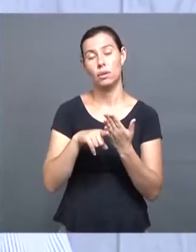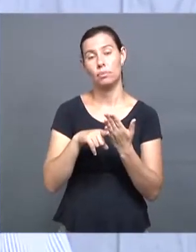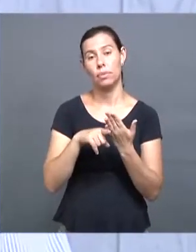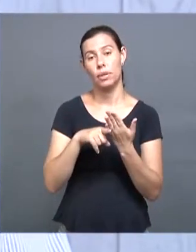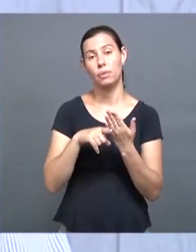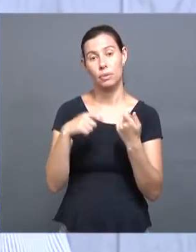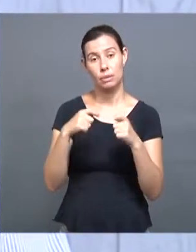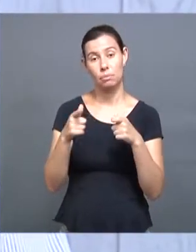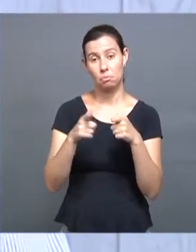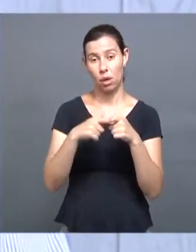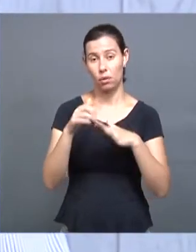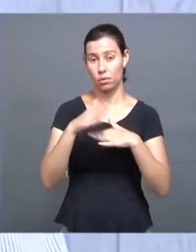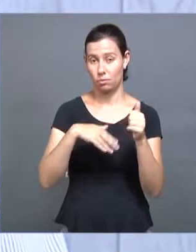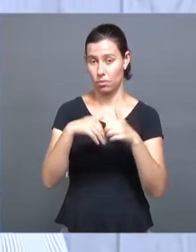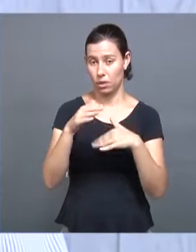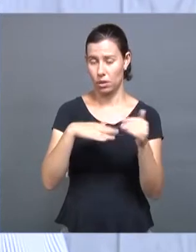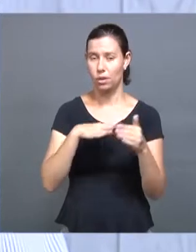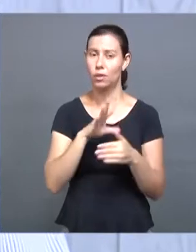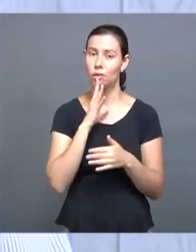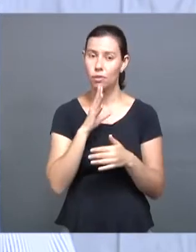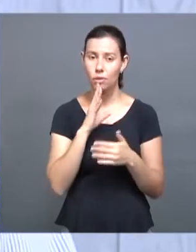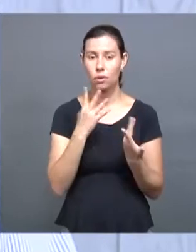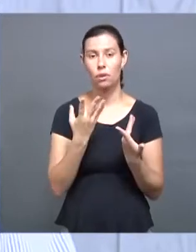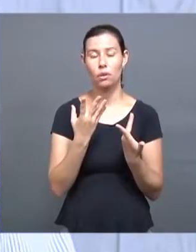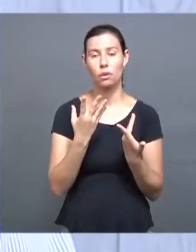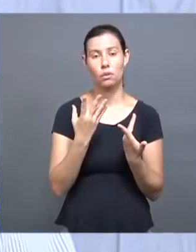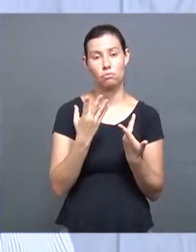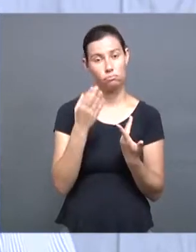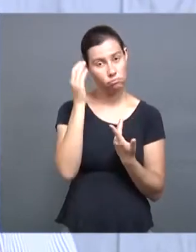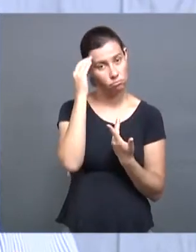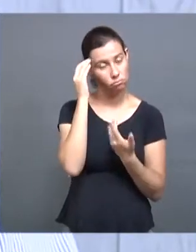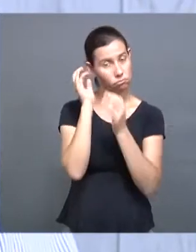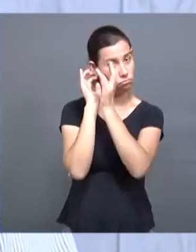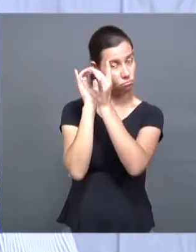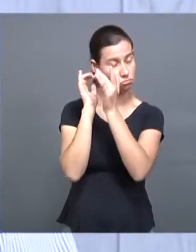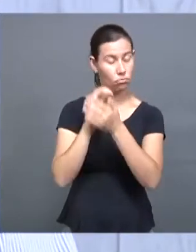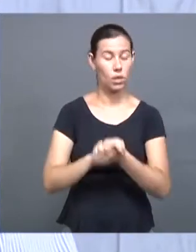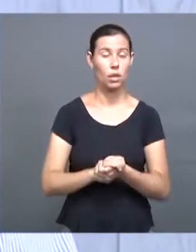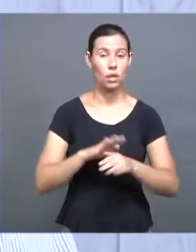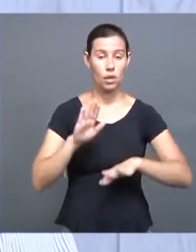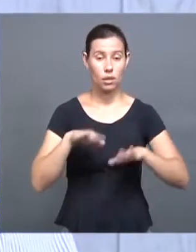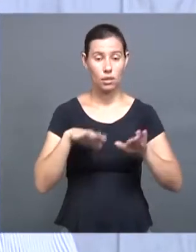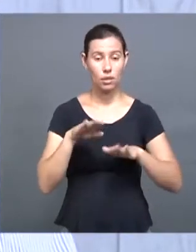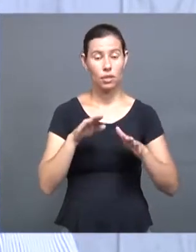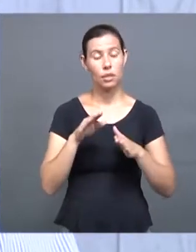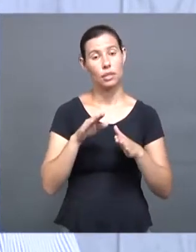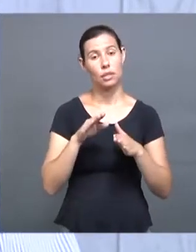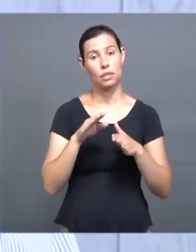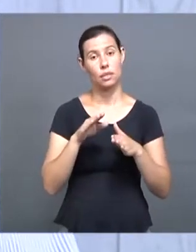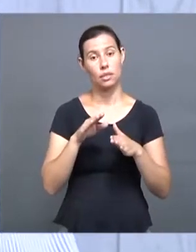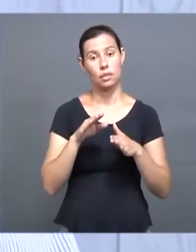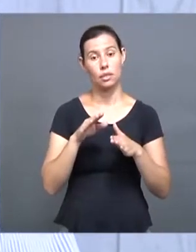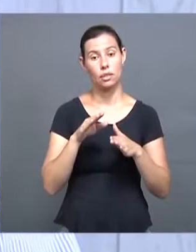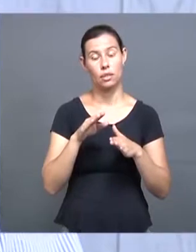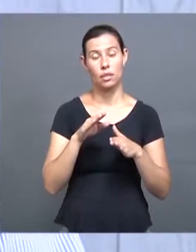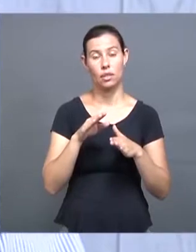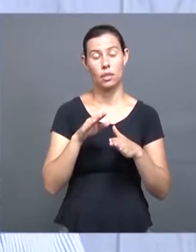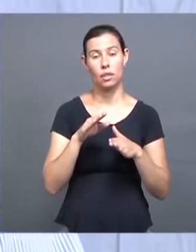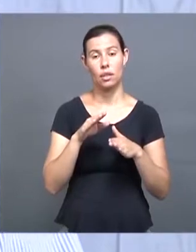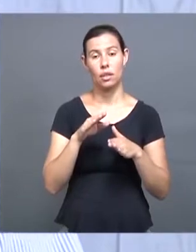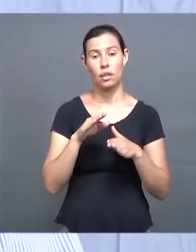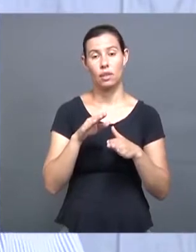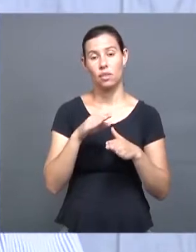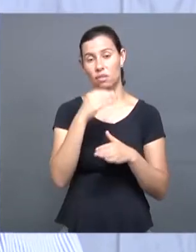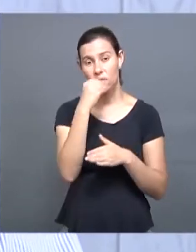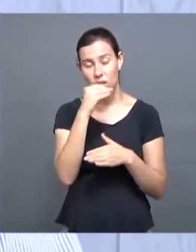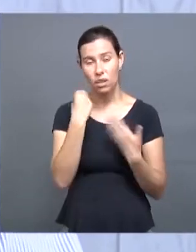especialista nessa parte de dor crônica e de cefaleia. Então, o paciente que tem sintomas neurológicos focais, tem perda de força, perda